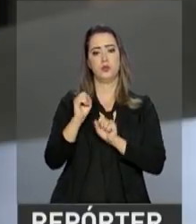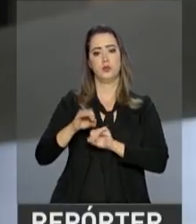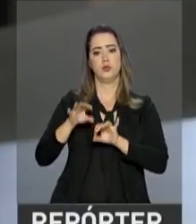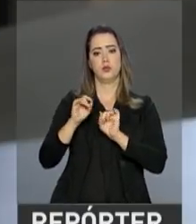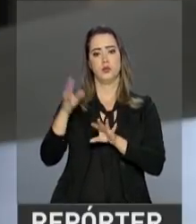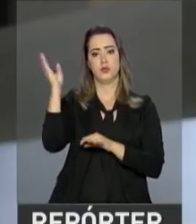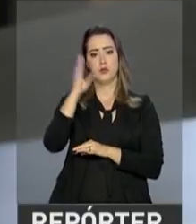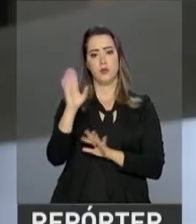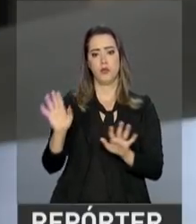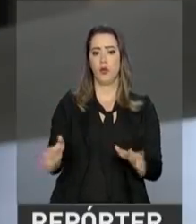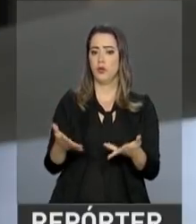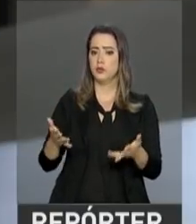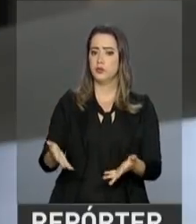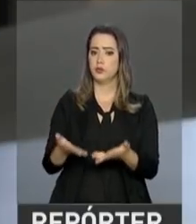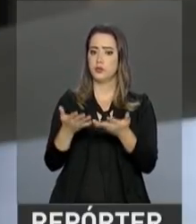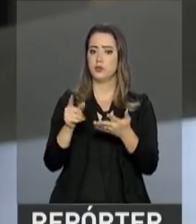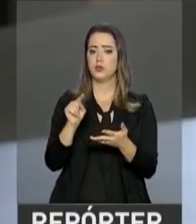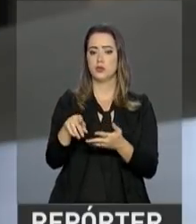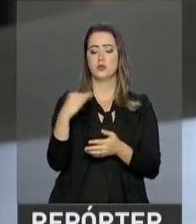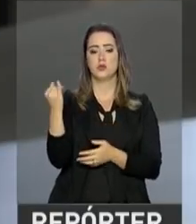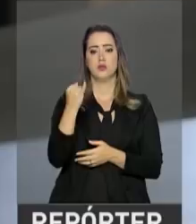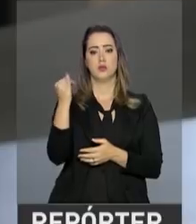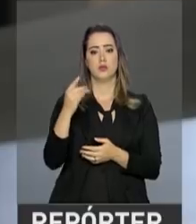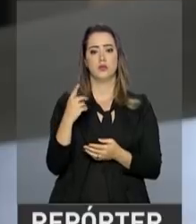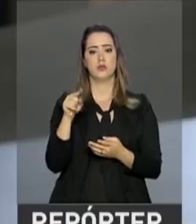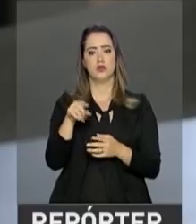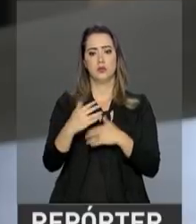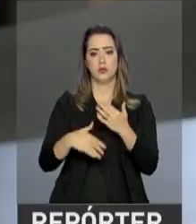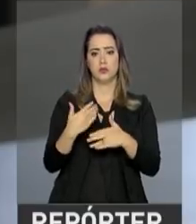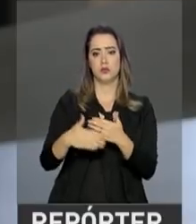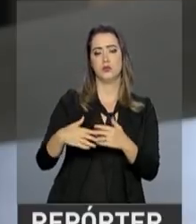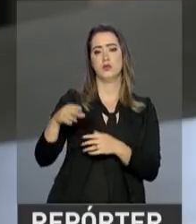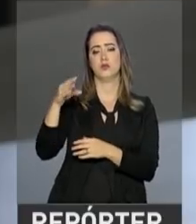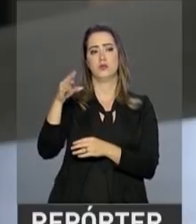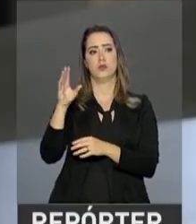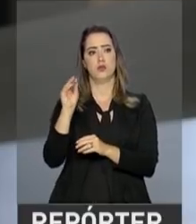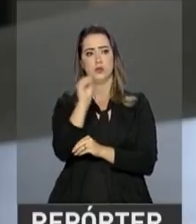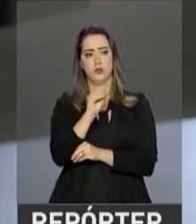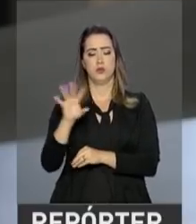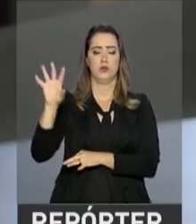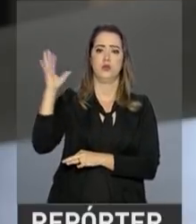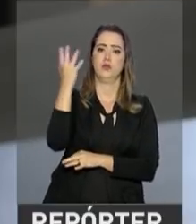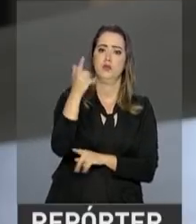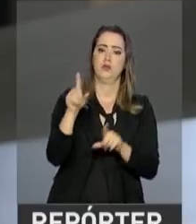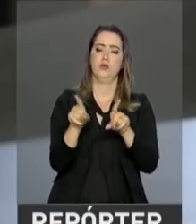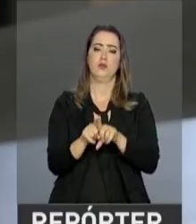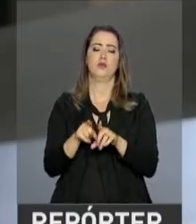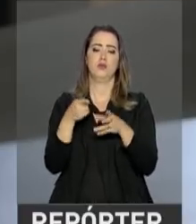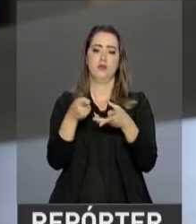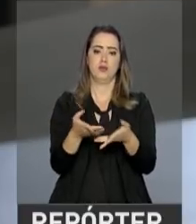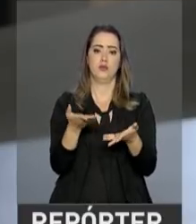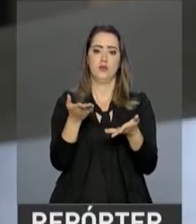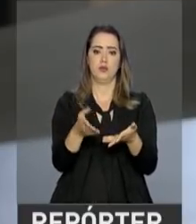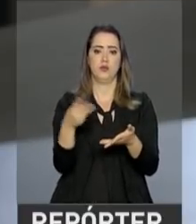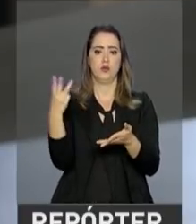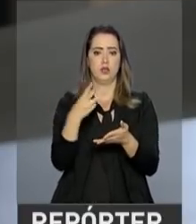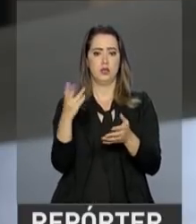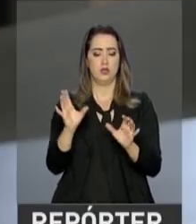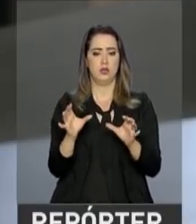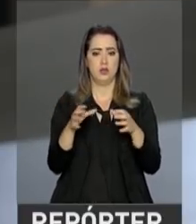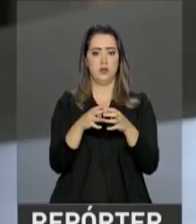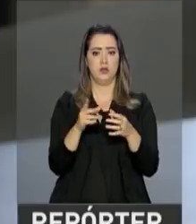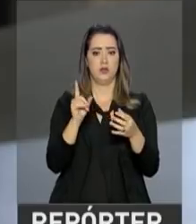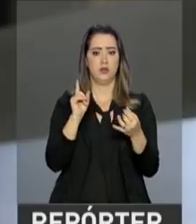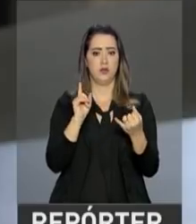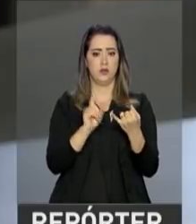está produzindo e produz muita coisa interessante né para o desenvolvimento sustentado também vai ser premiado nessa nessa terceira categoria